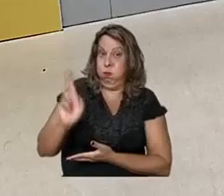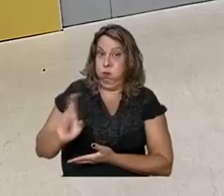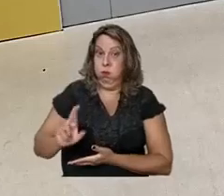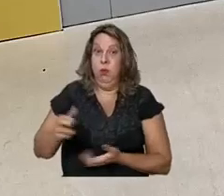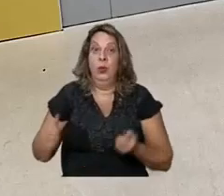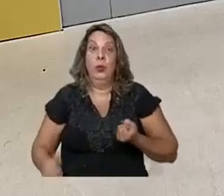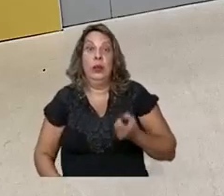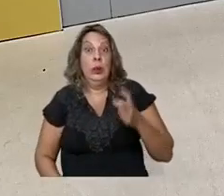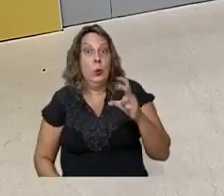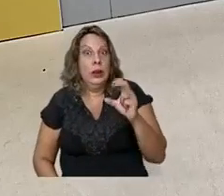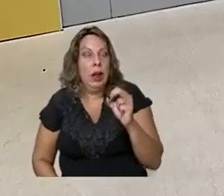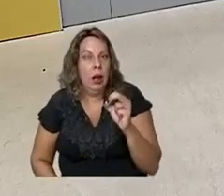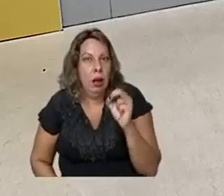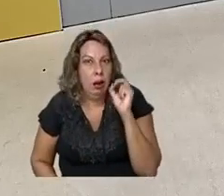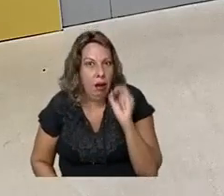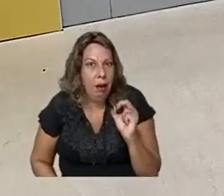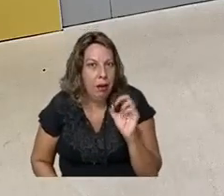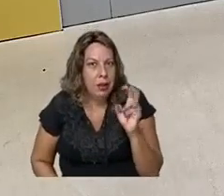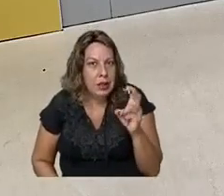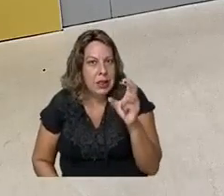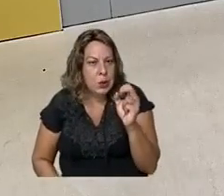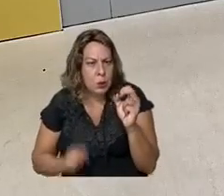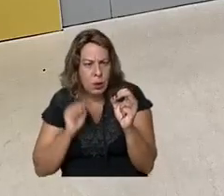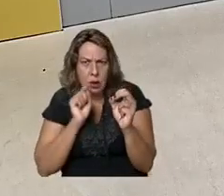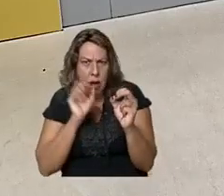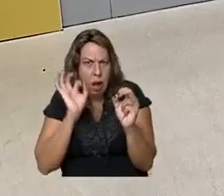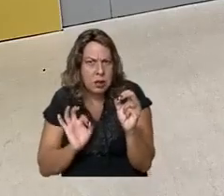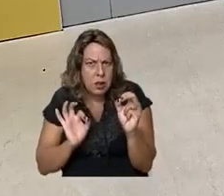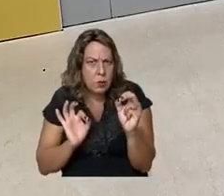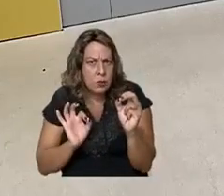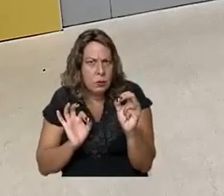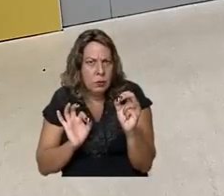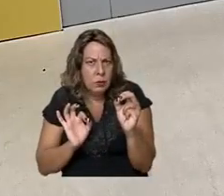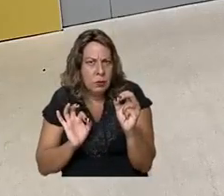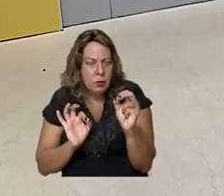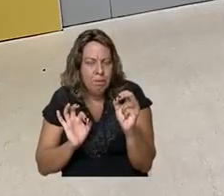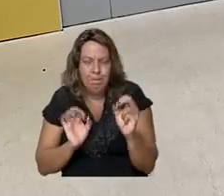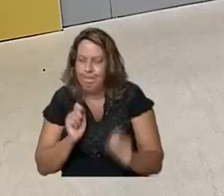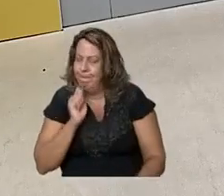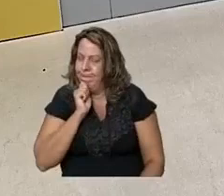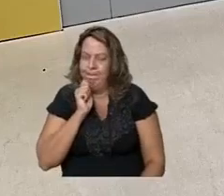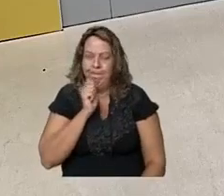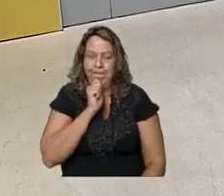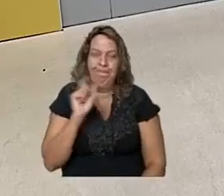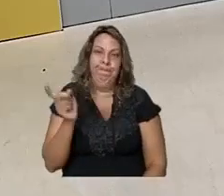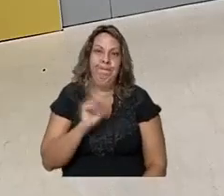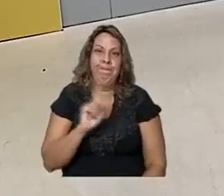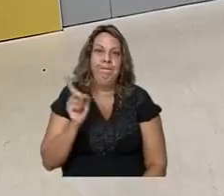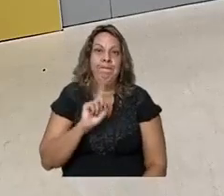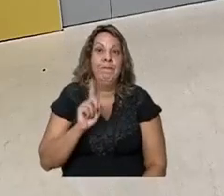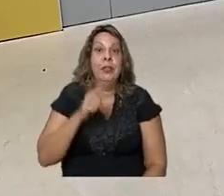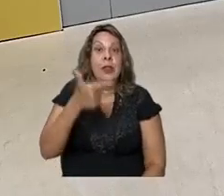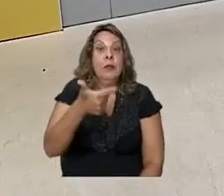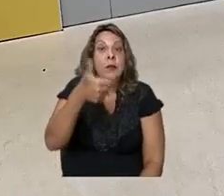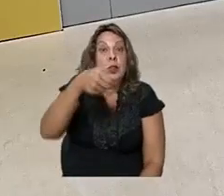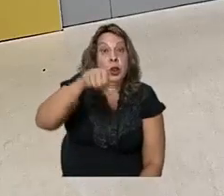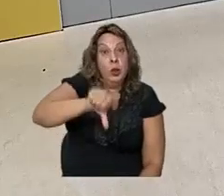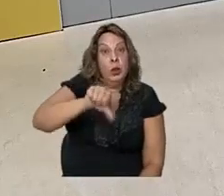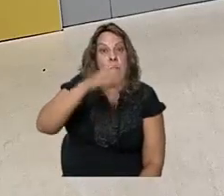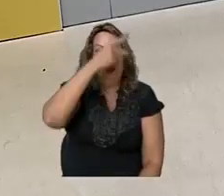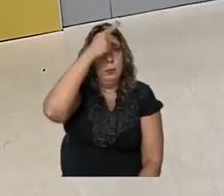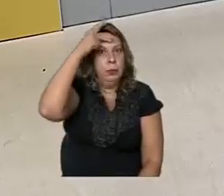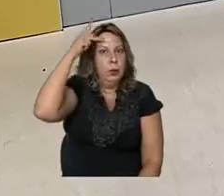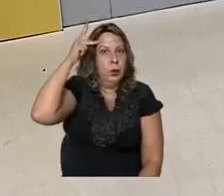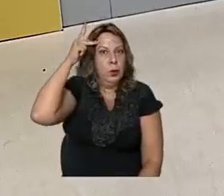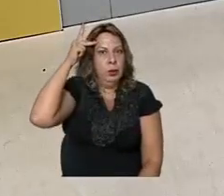Saiu a bolinha de número 50. Decide a bola de número 50. Não decidiu. 29 títulos para